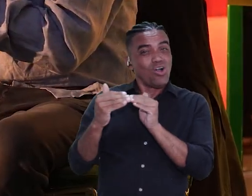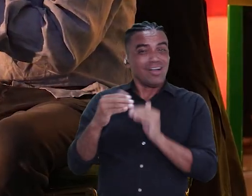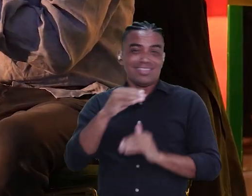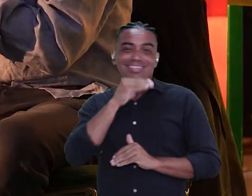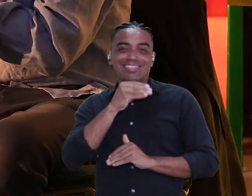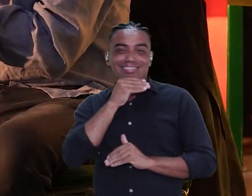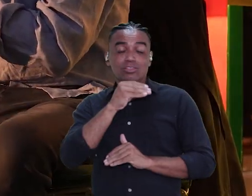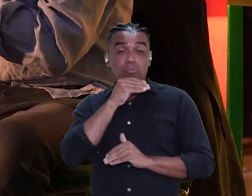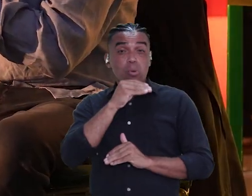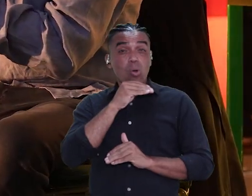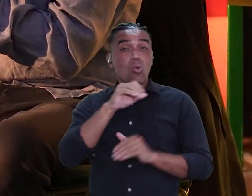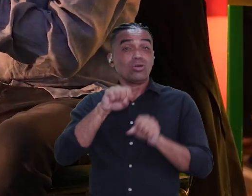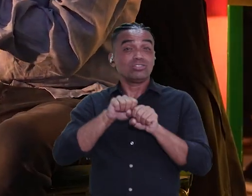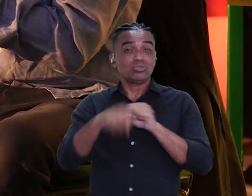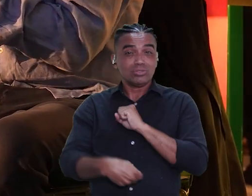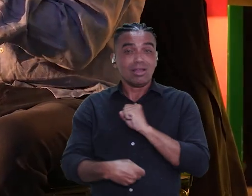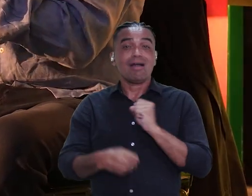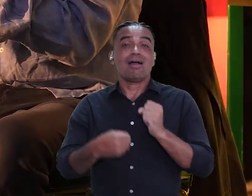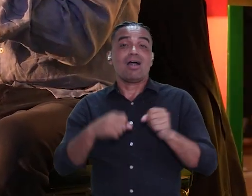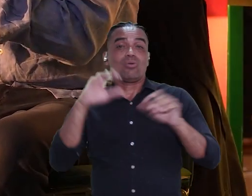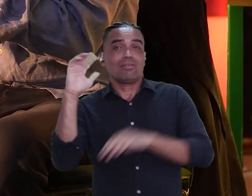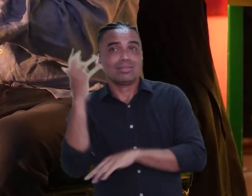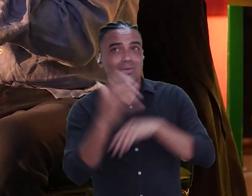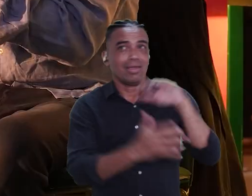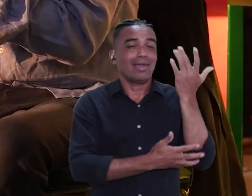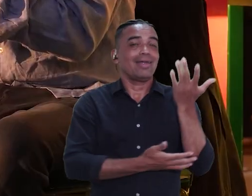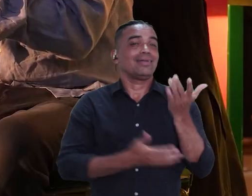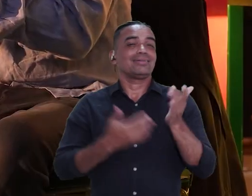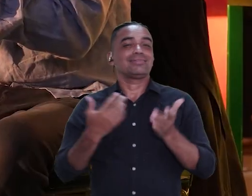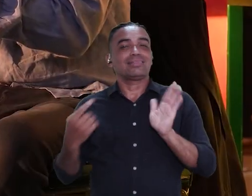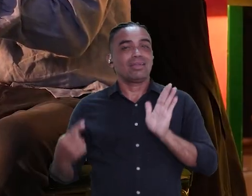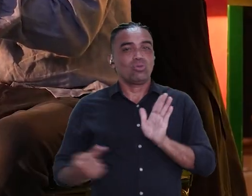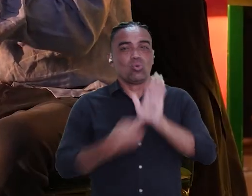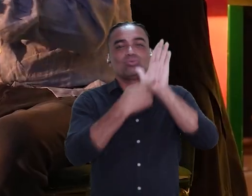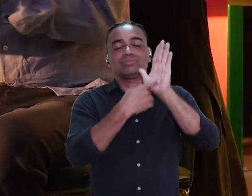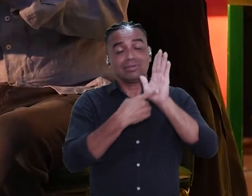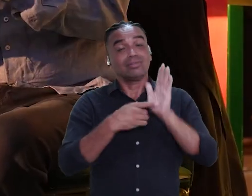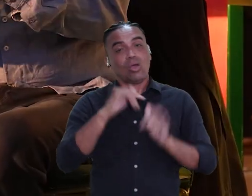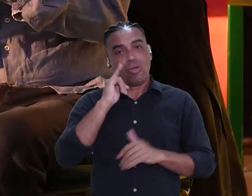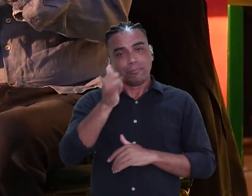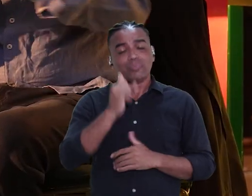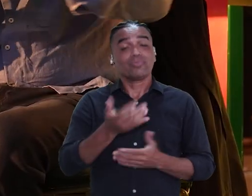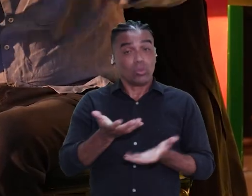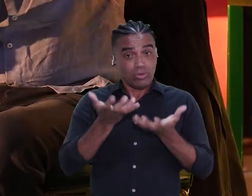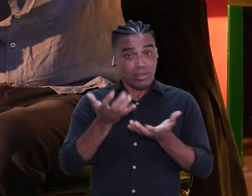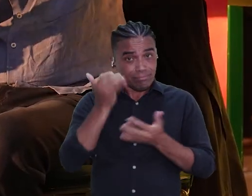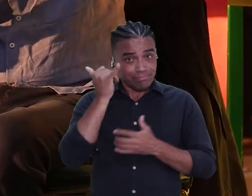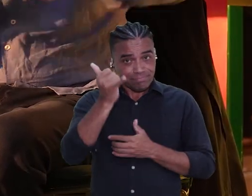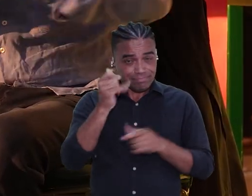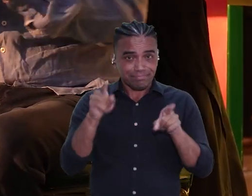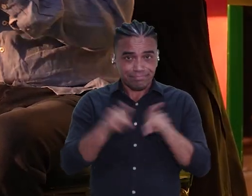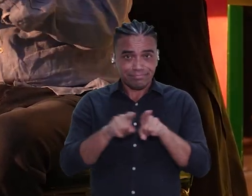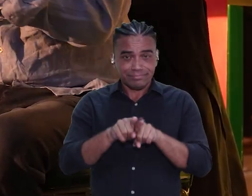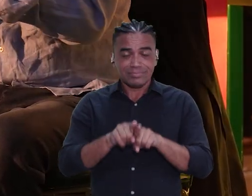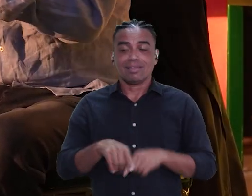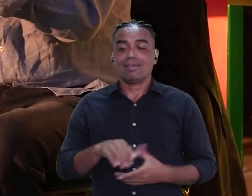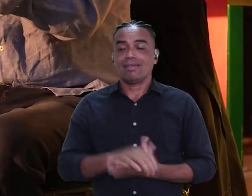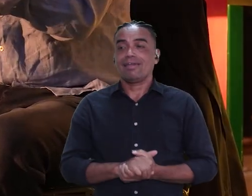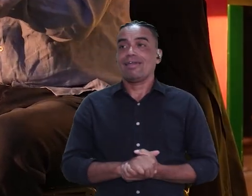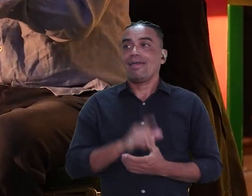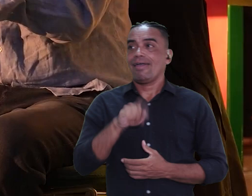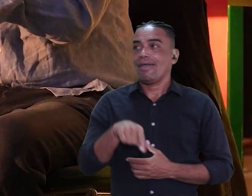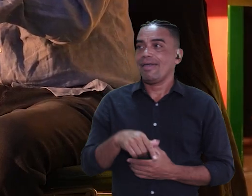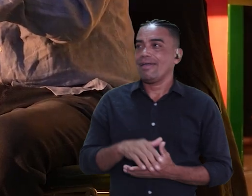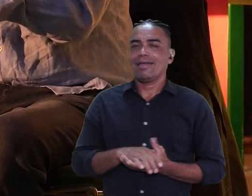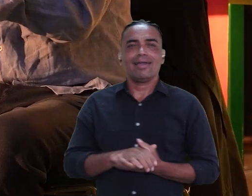gente ver como todas essas conversas e esses recados. Eu só queria ainda dizer, aqui